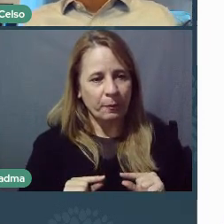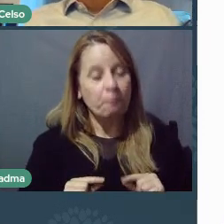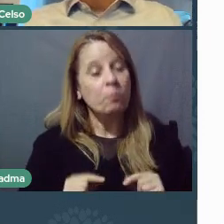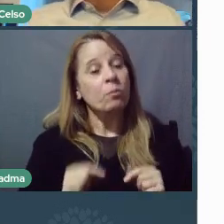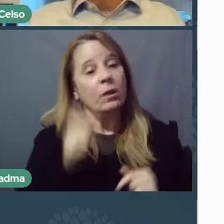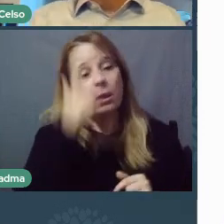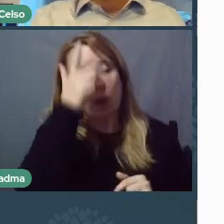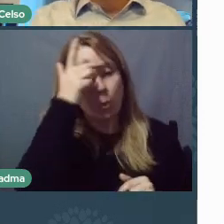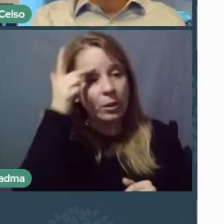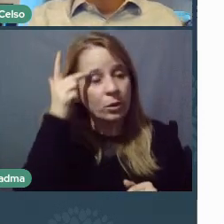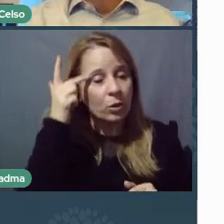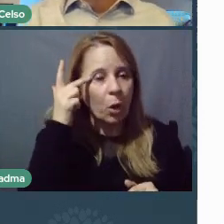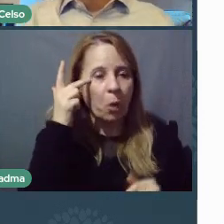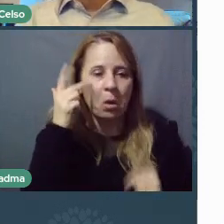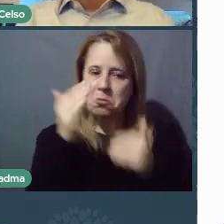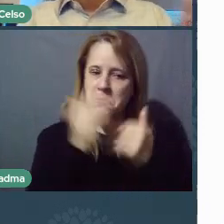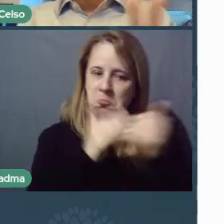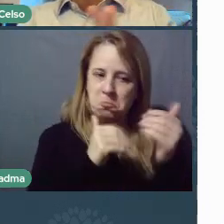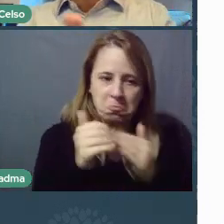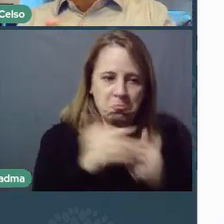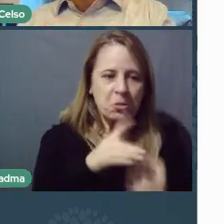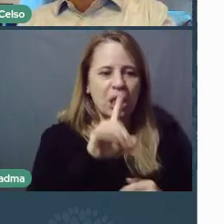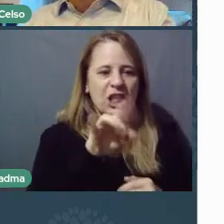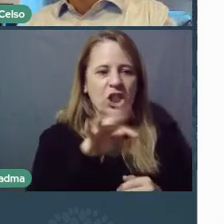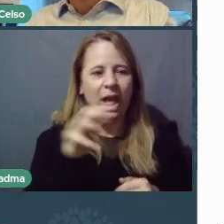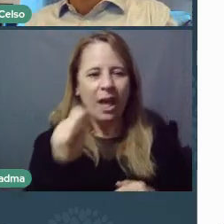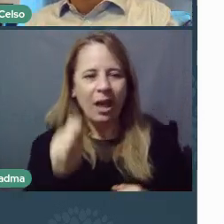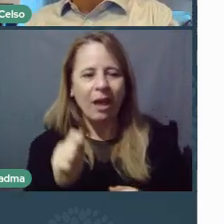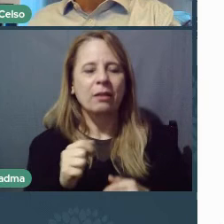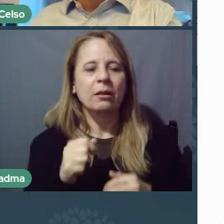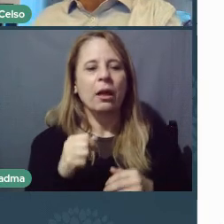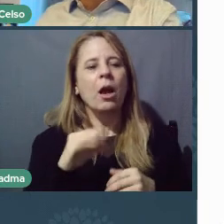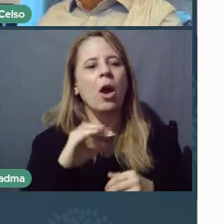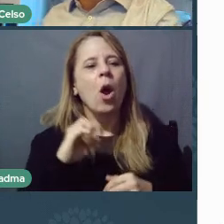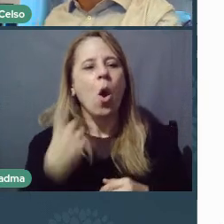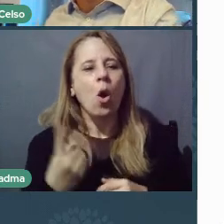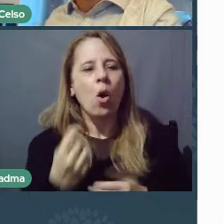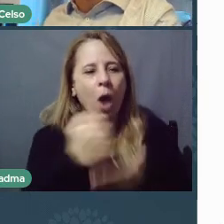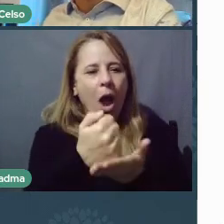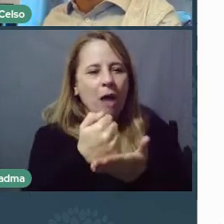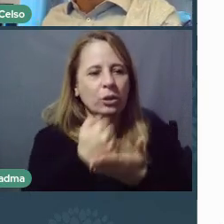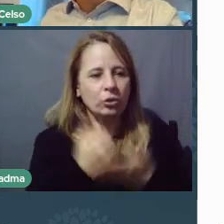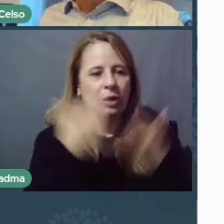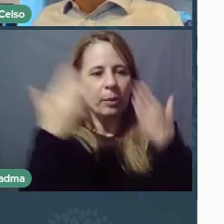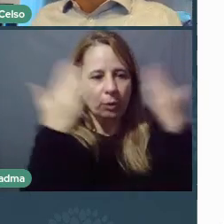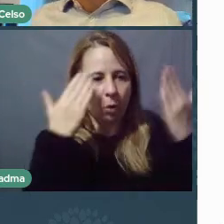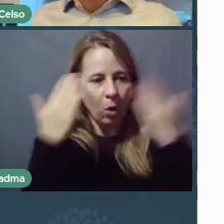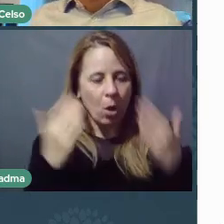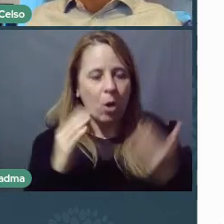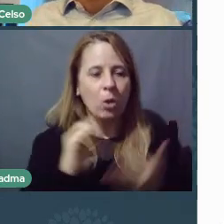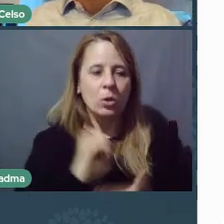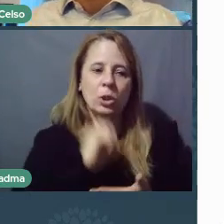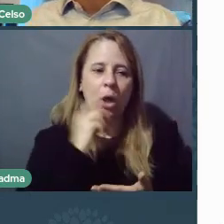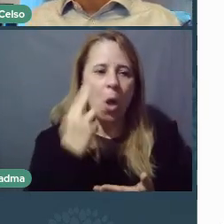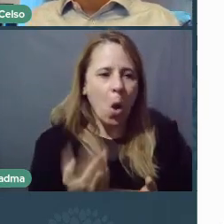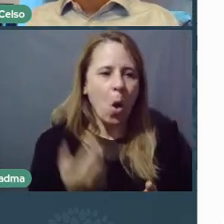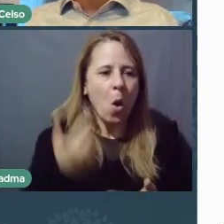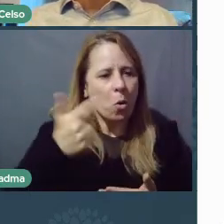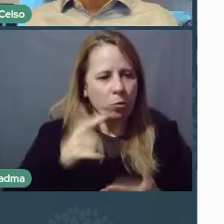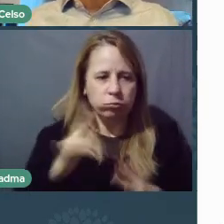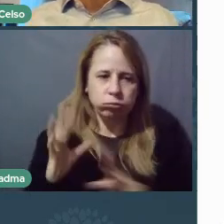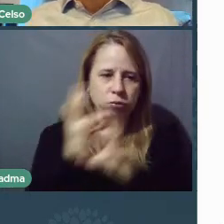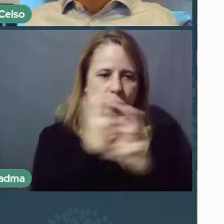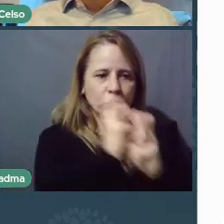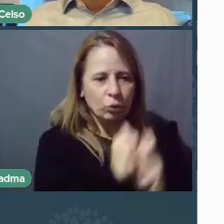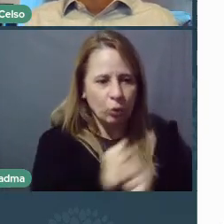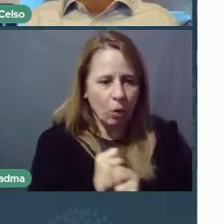independentemente, seja por dieta, ou seja, por suporte psicológico, ou seja, pelo exercício, ou pela somatória dos